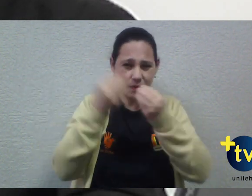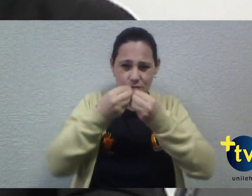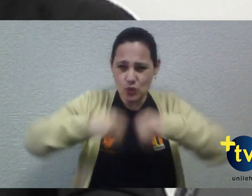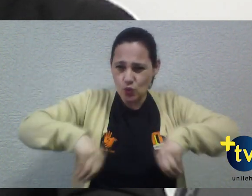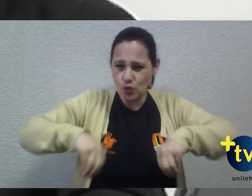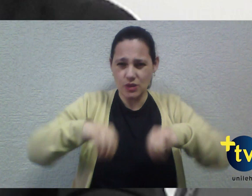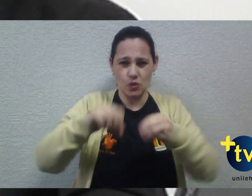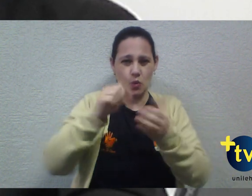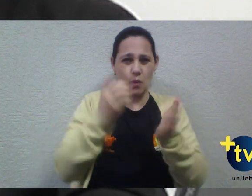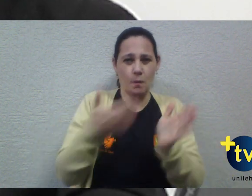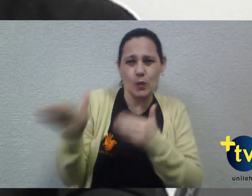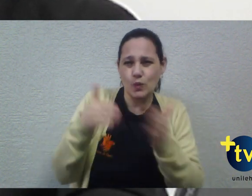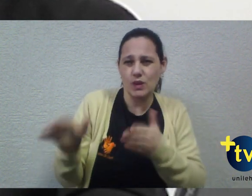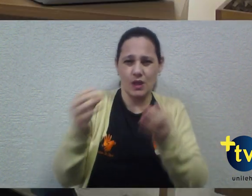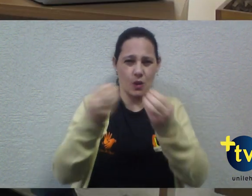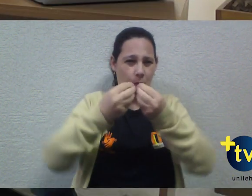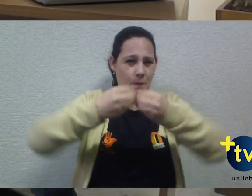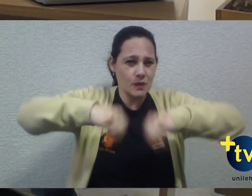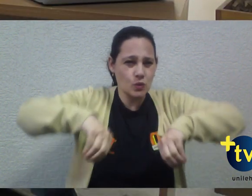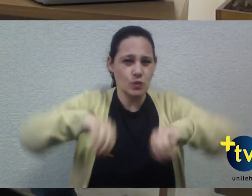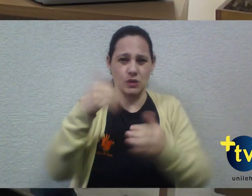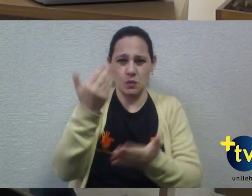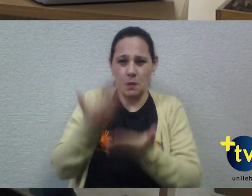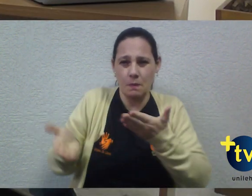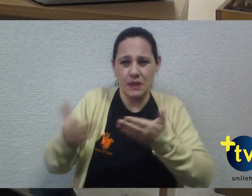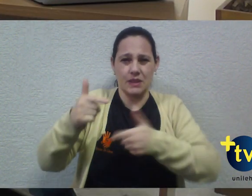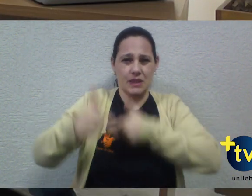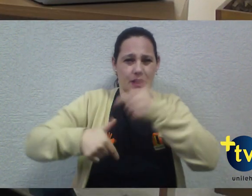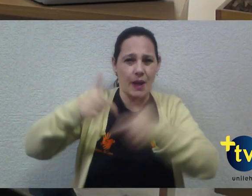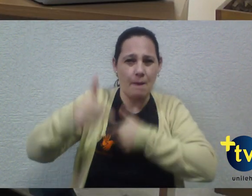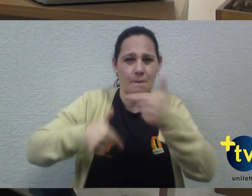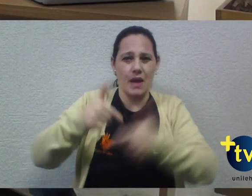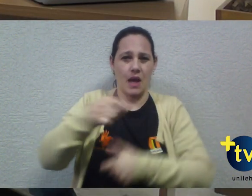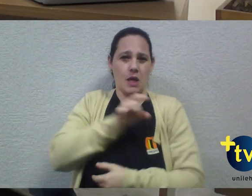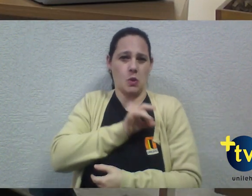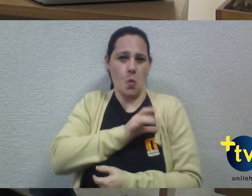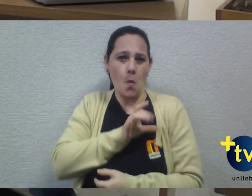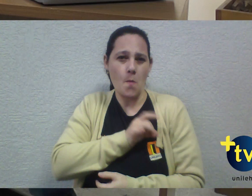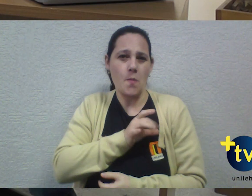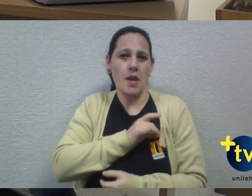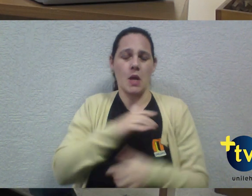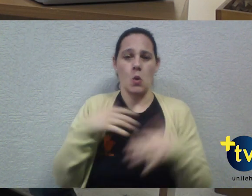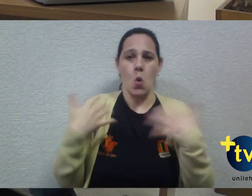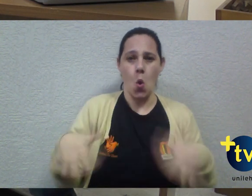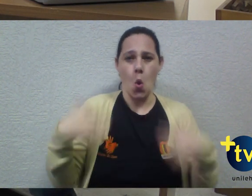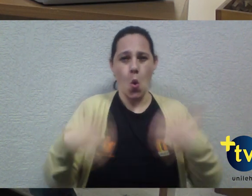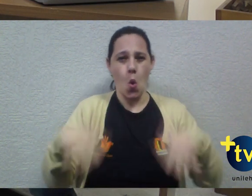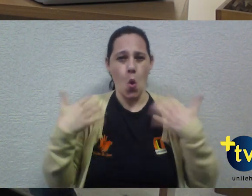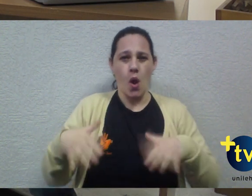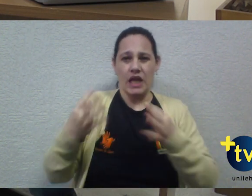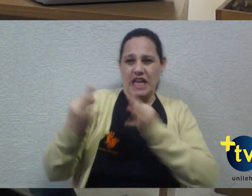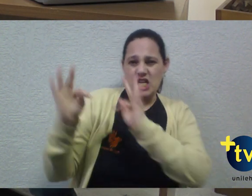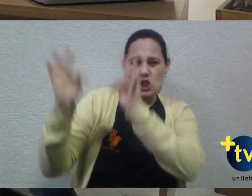sua produtividade, no seu ambiente de trabalho? Esse medo constante de você a toda hora pensar você ser substituído por